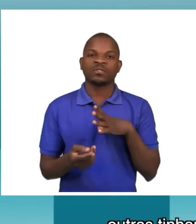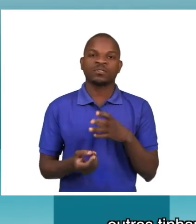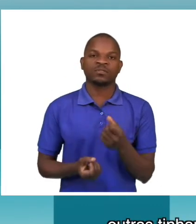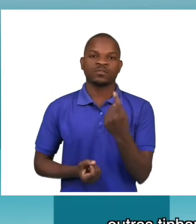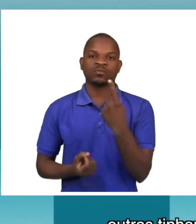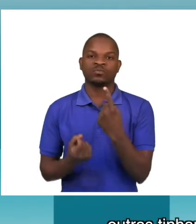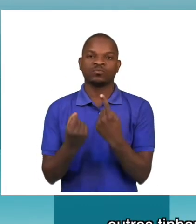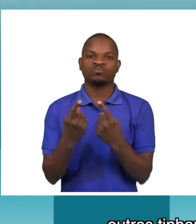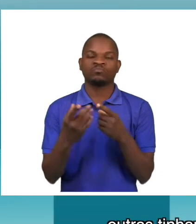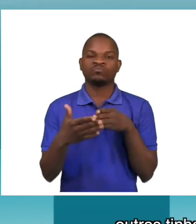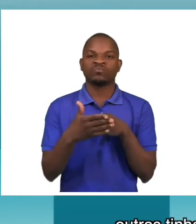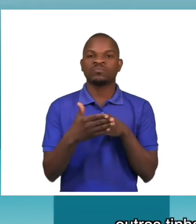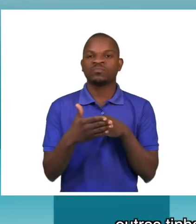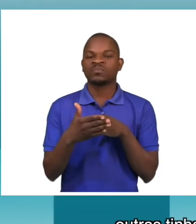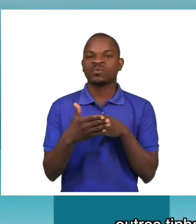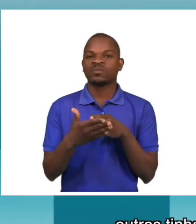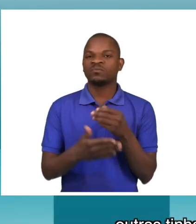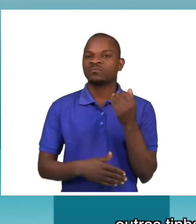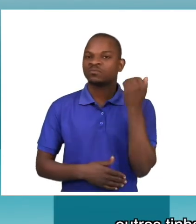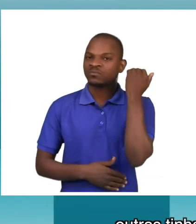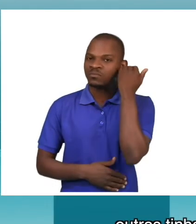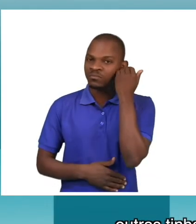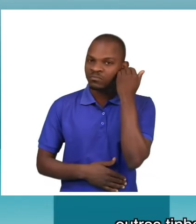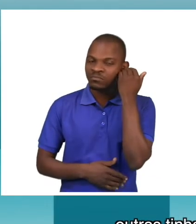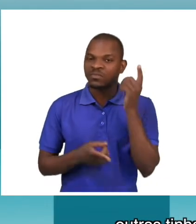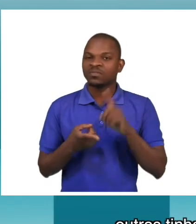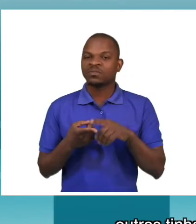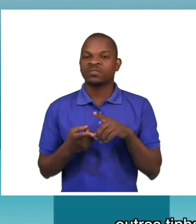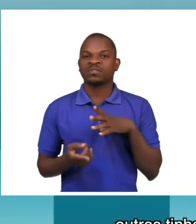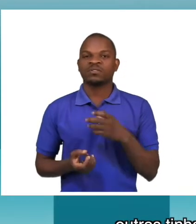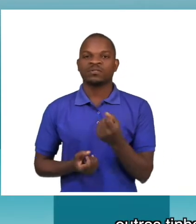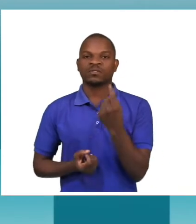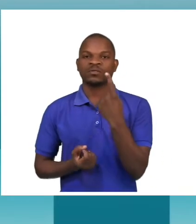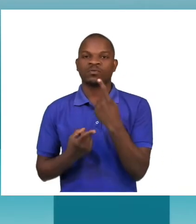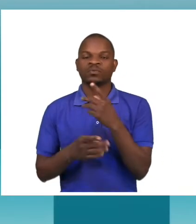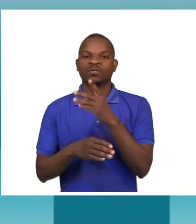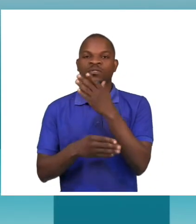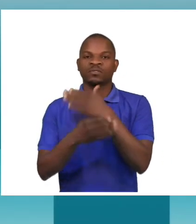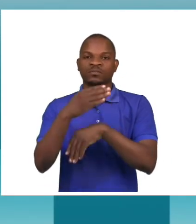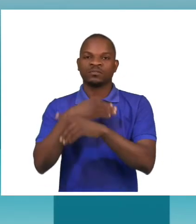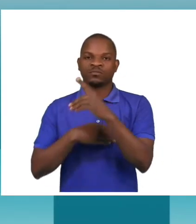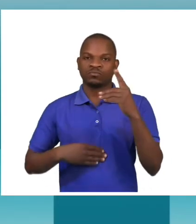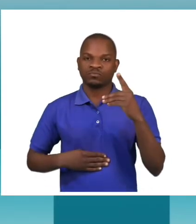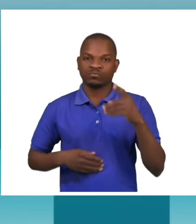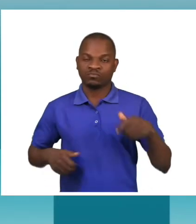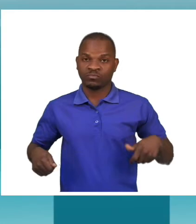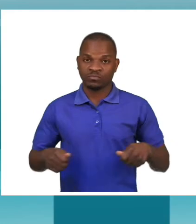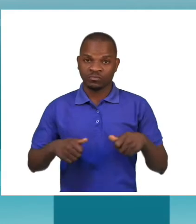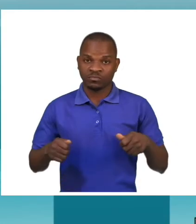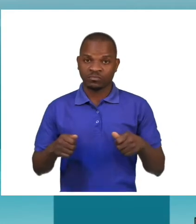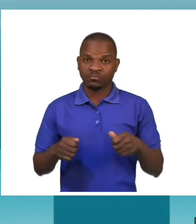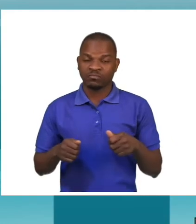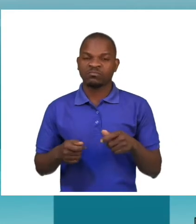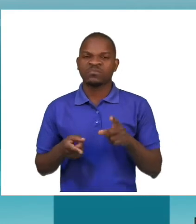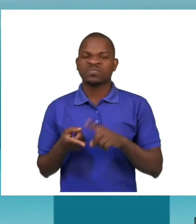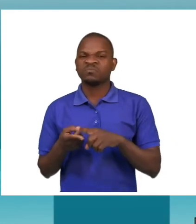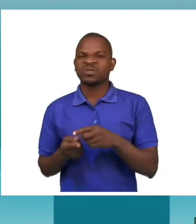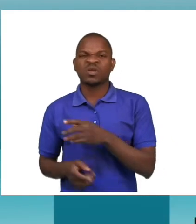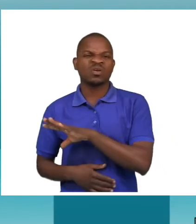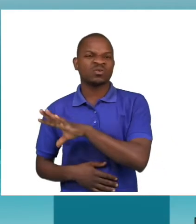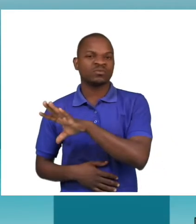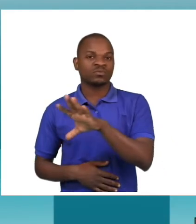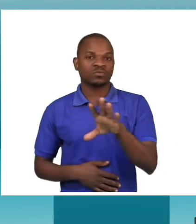nível auditivo outras tinham dificuldades a nível motor e portanto auditivo